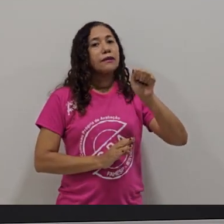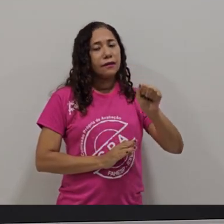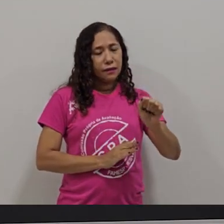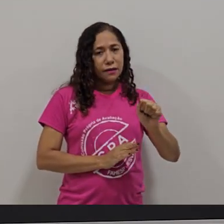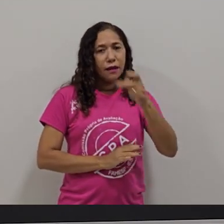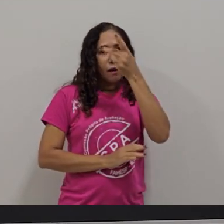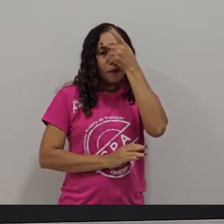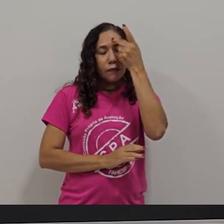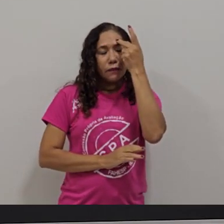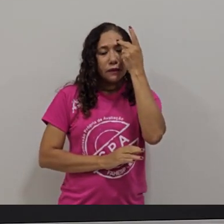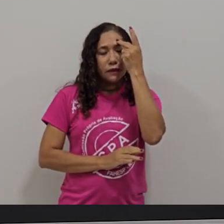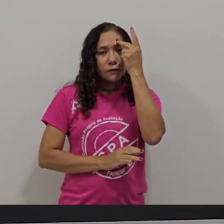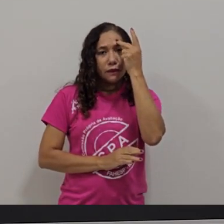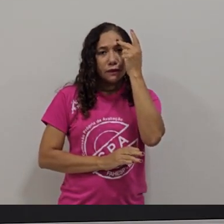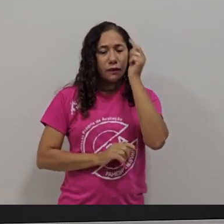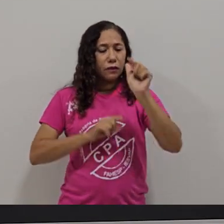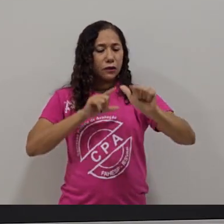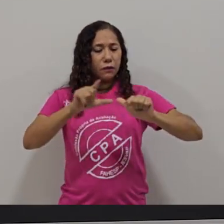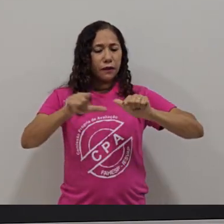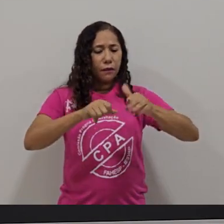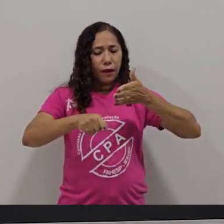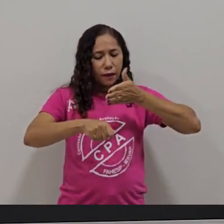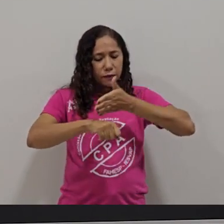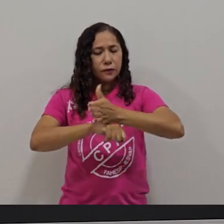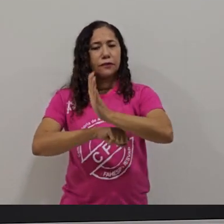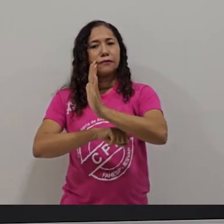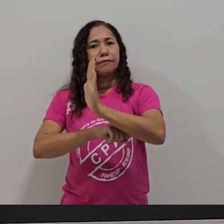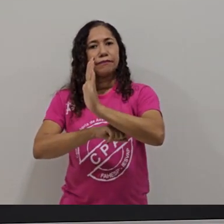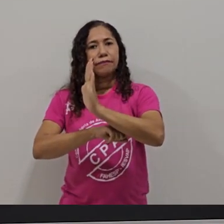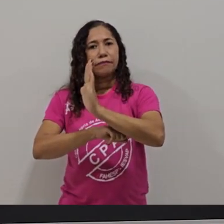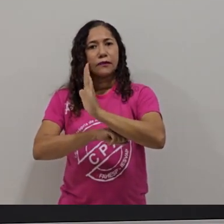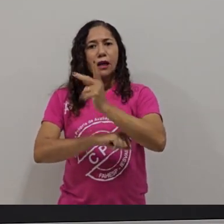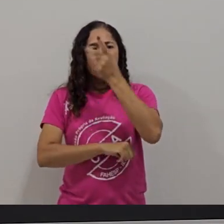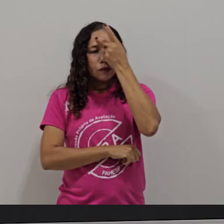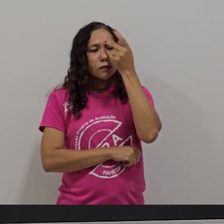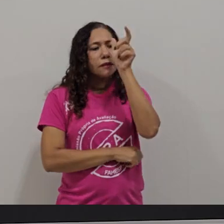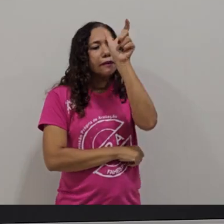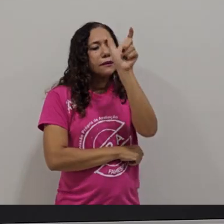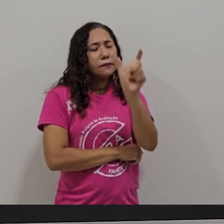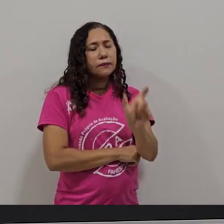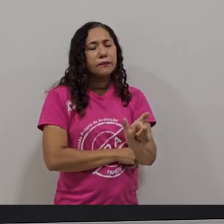pessoa no mercado de trabalho. Só que essas